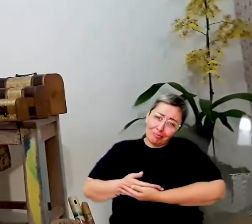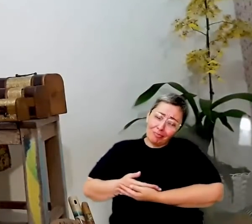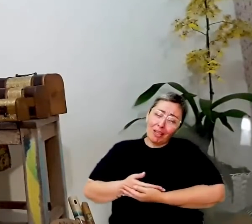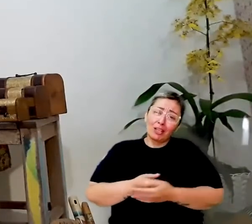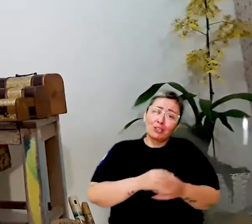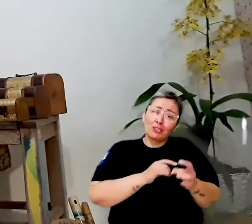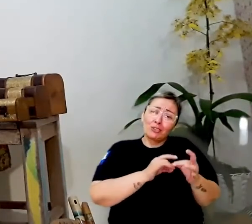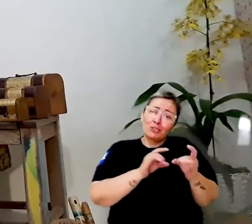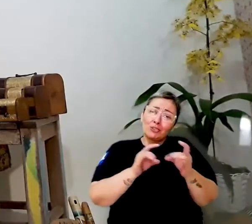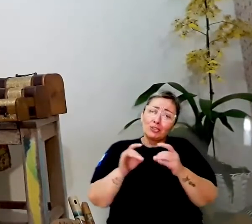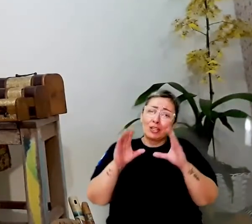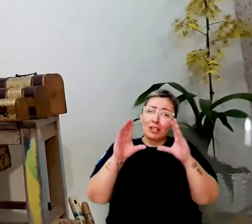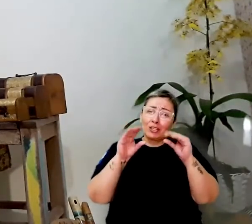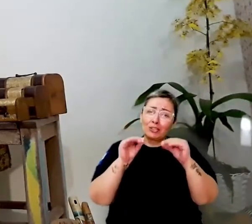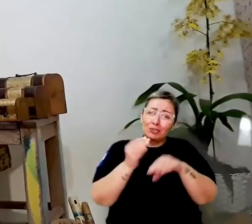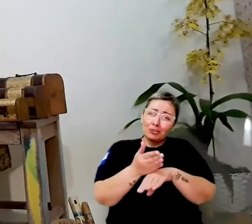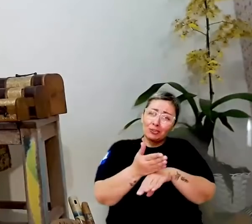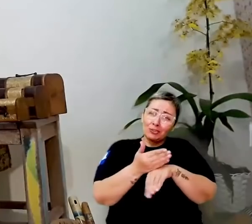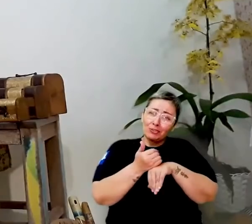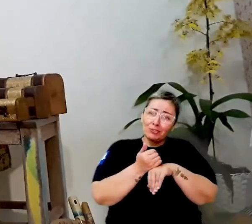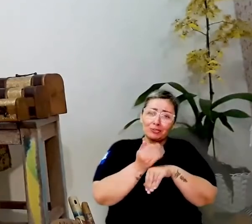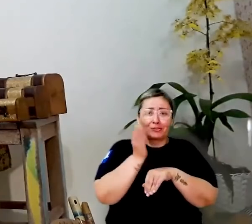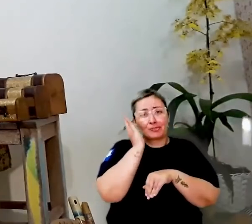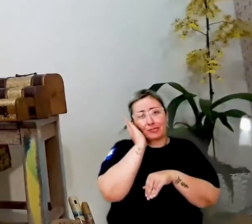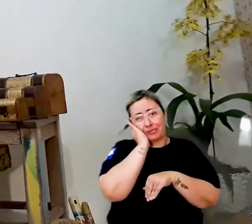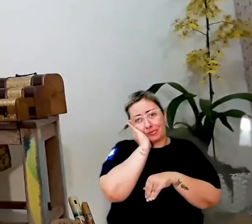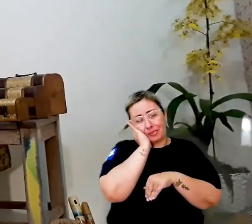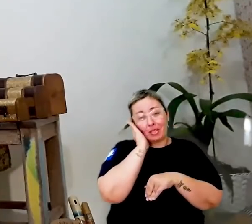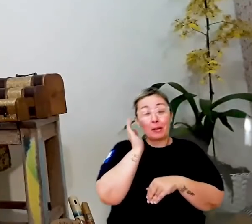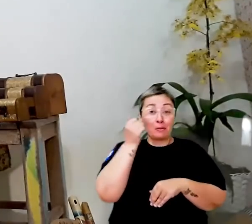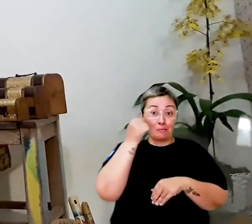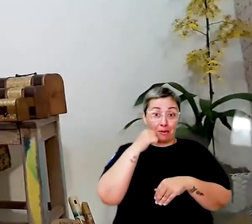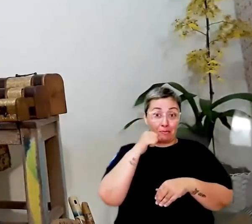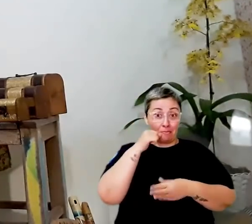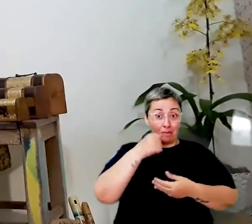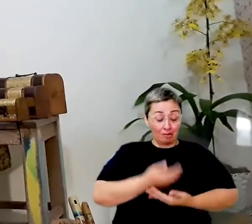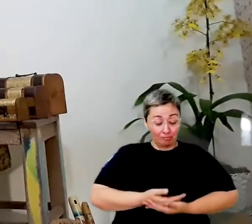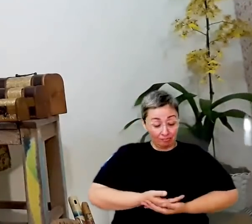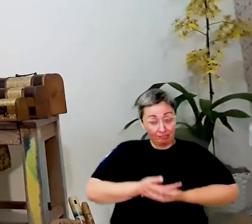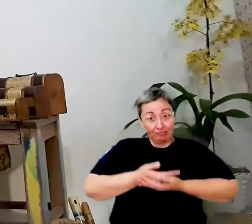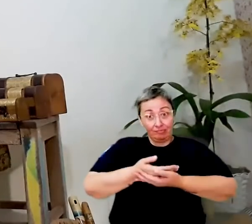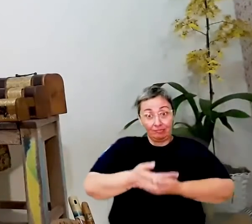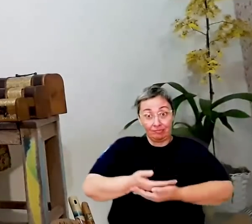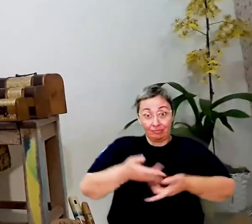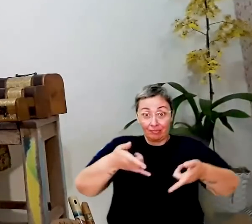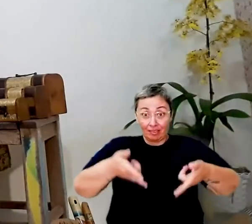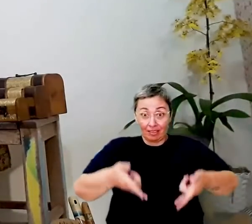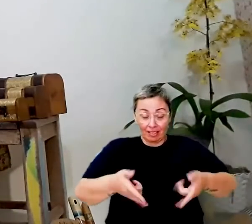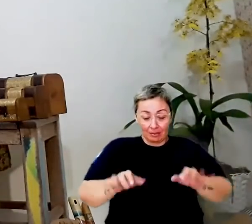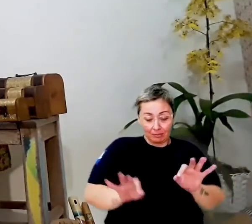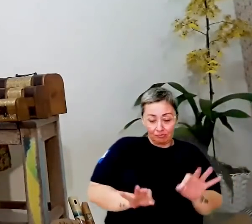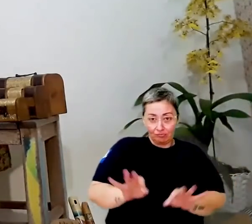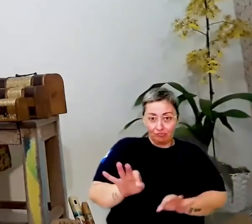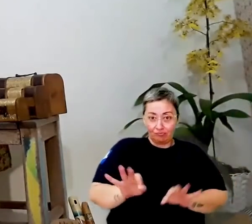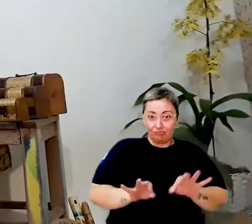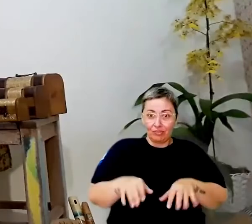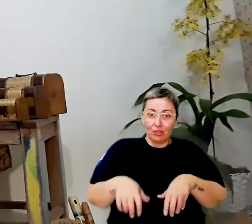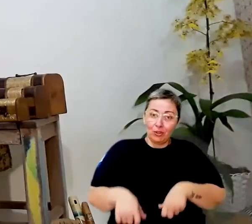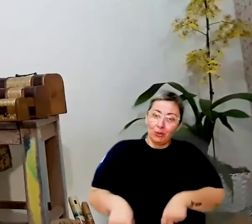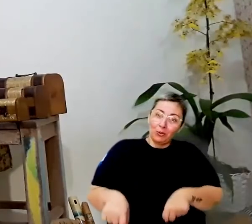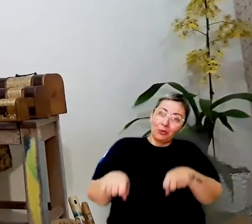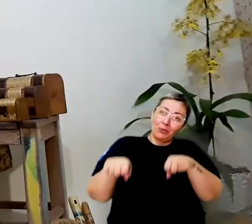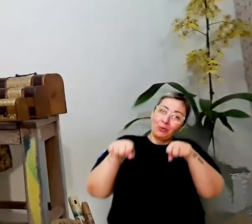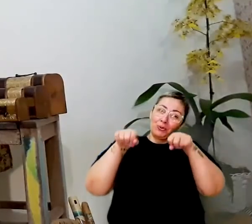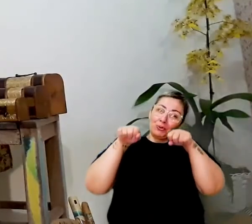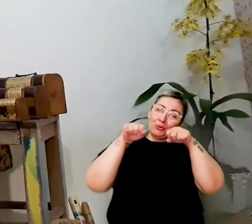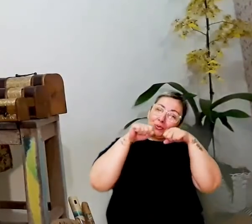as noites antes de dormir? Minha mãe me levava para a cama, me arrumava,